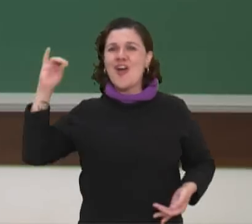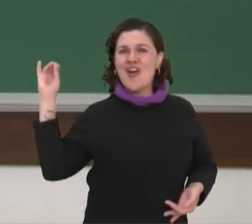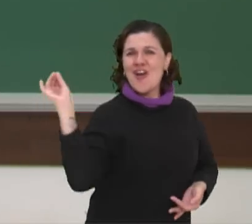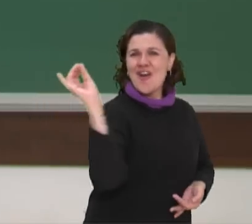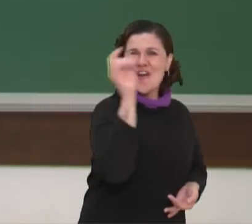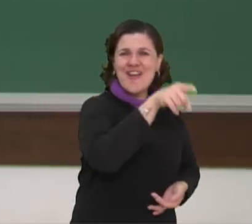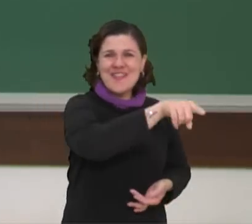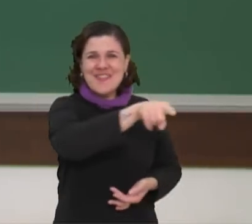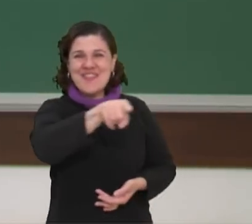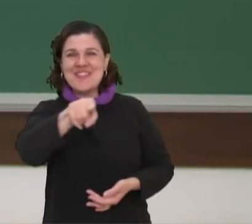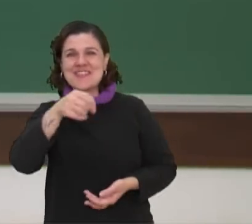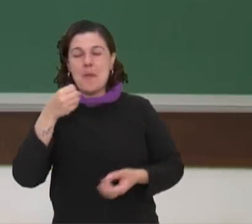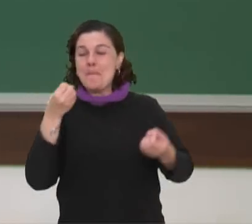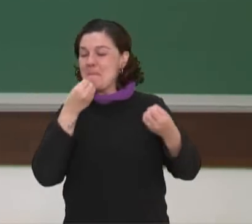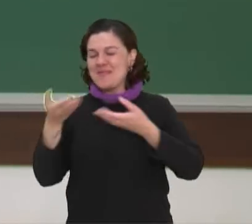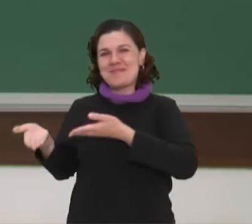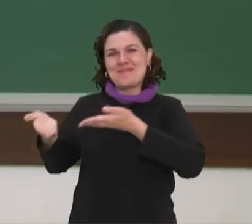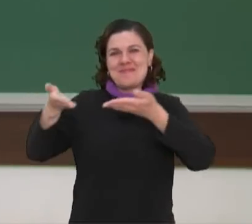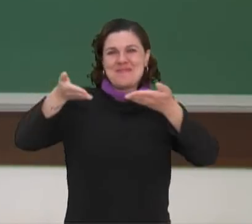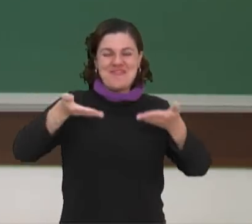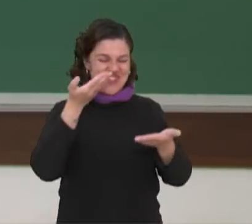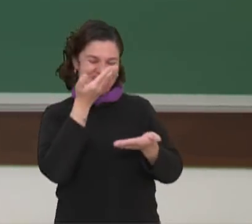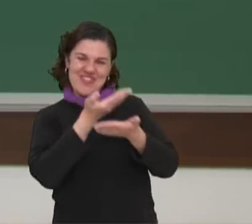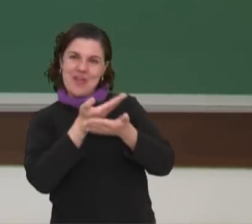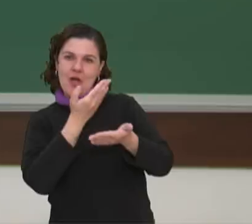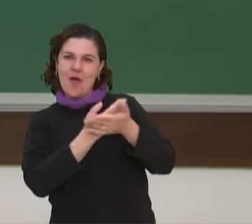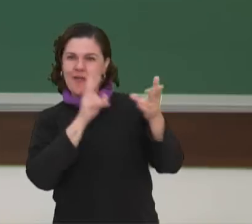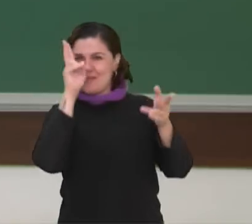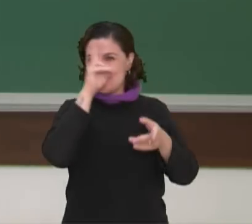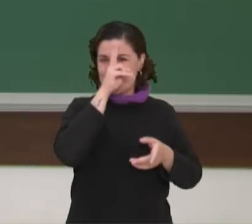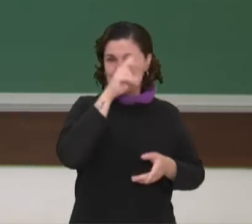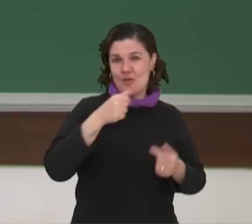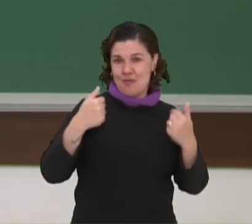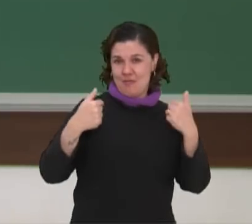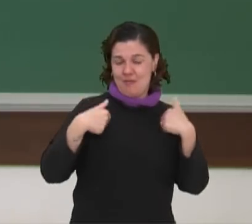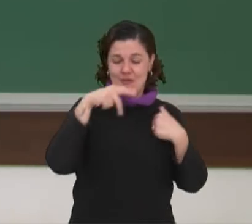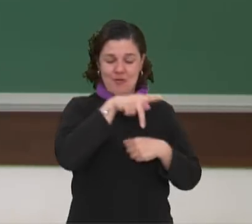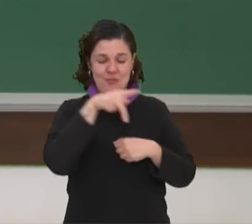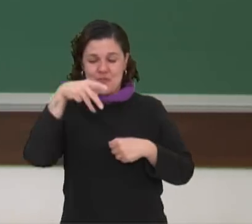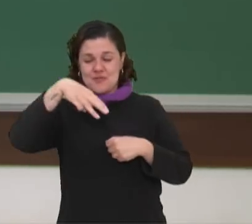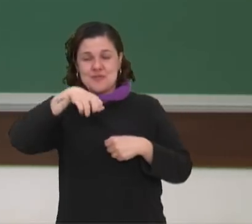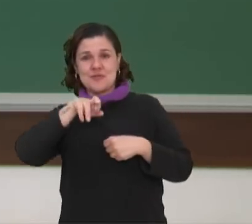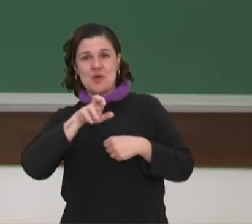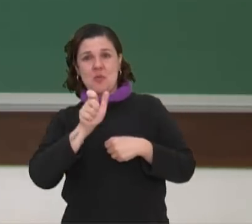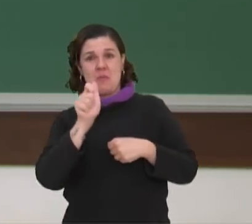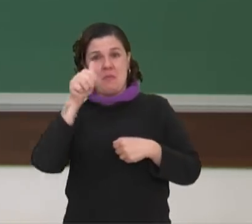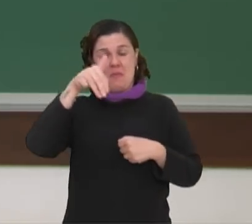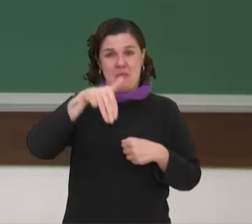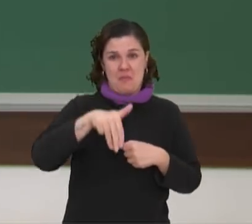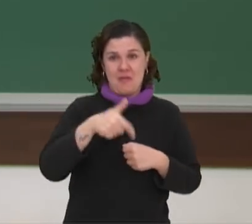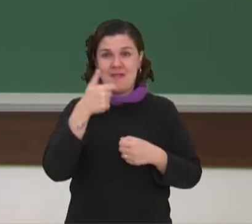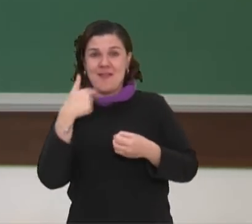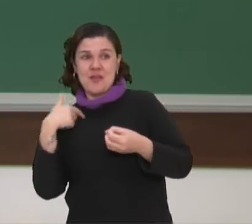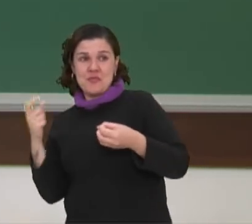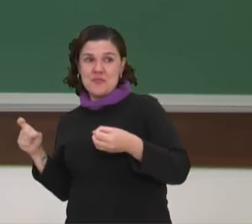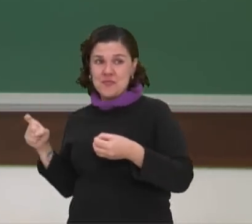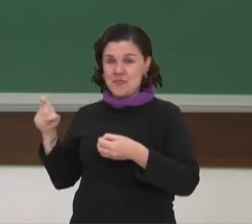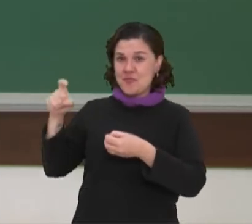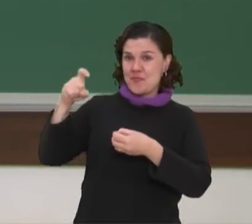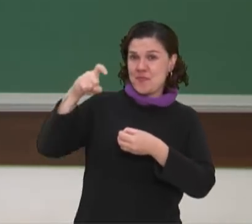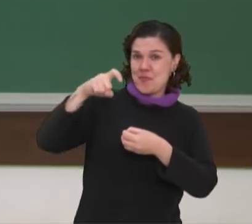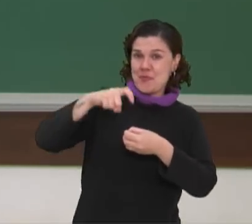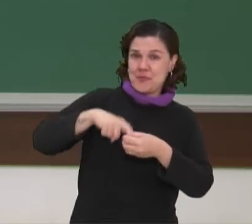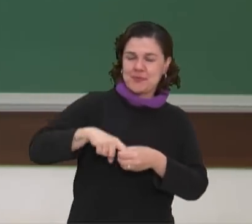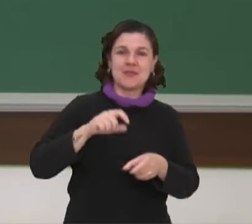Olá, povo! Bem-vindos a mais uma aula de História. Eu sou o professor Marlon e nós voltamos